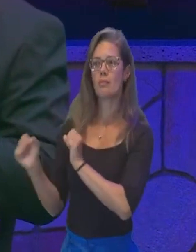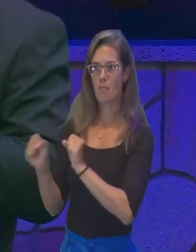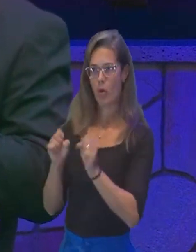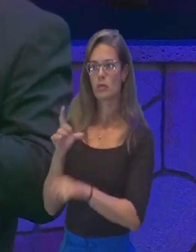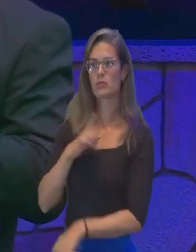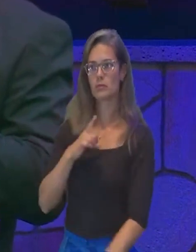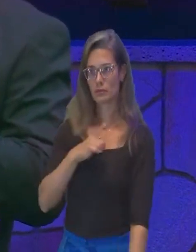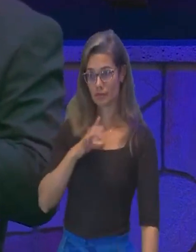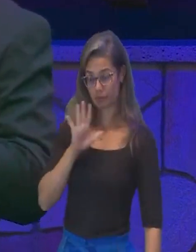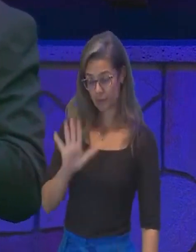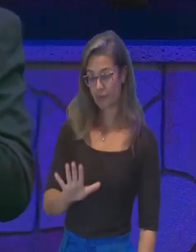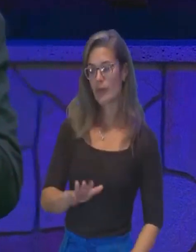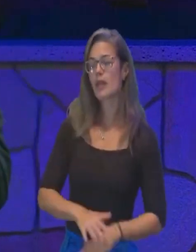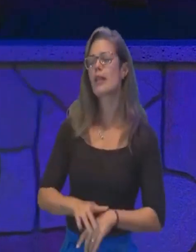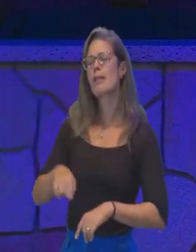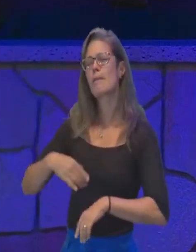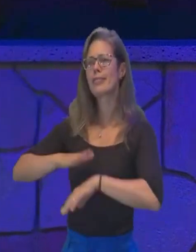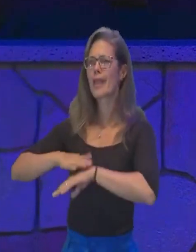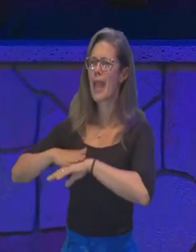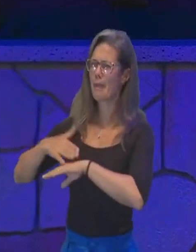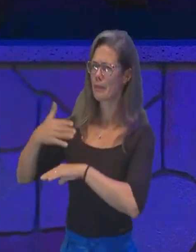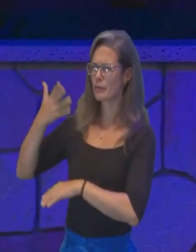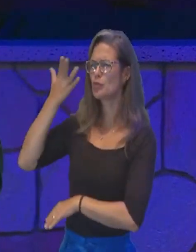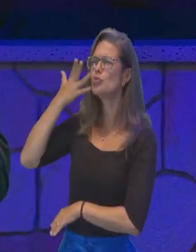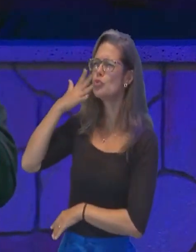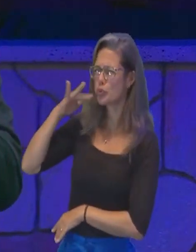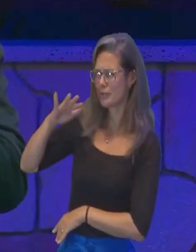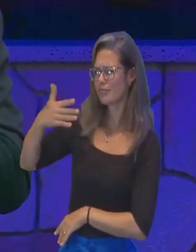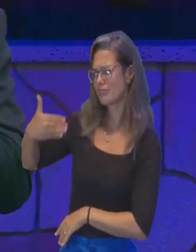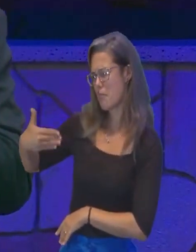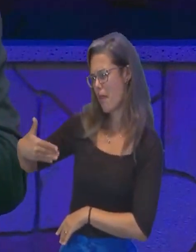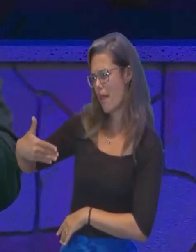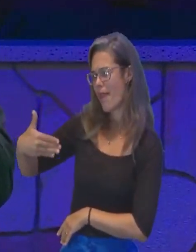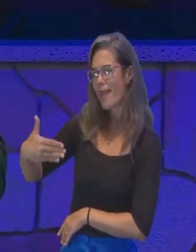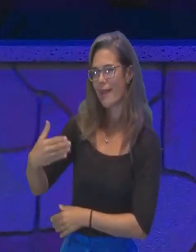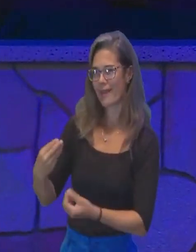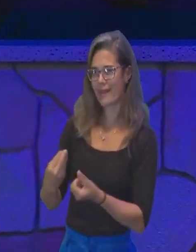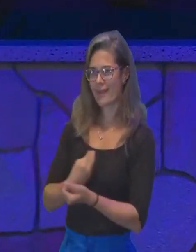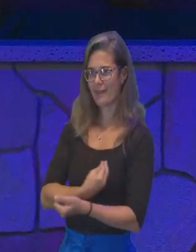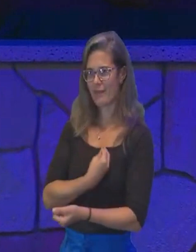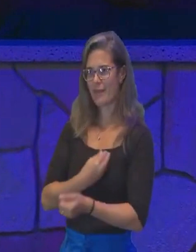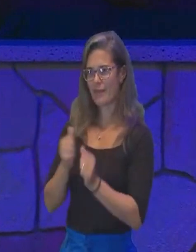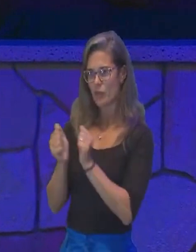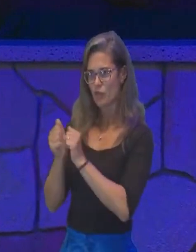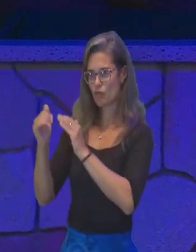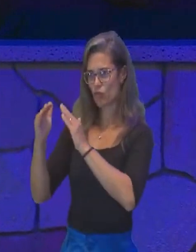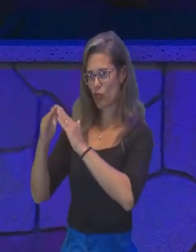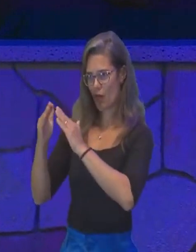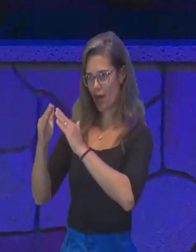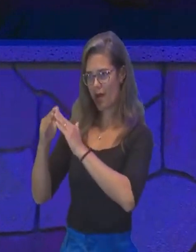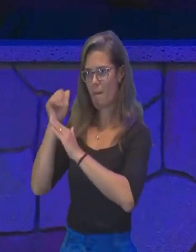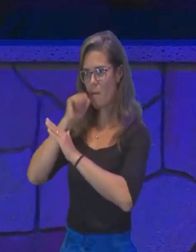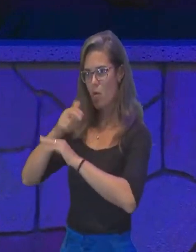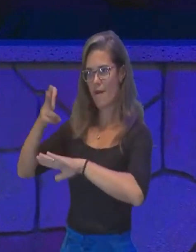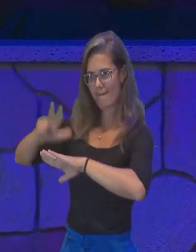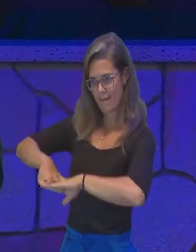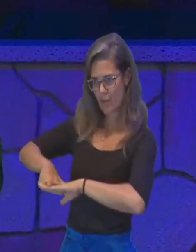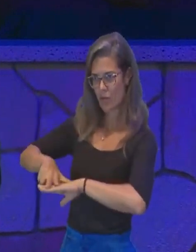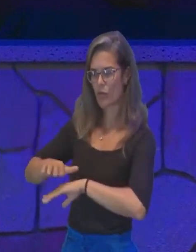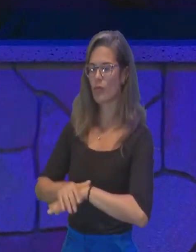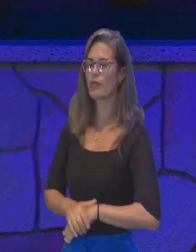da viúva, passando por aqueles momentos ali de solidão, diz a palavra do Senhor no 3º ano,